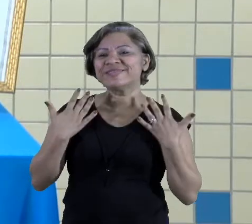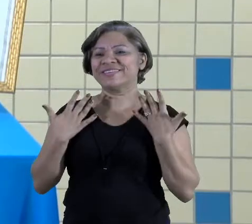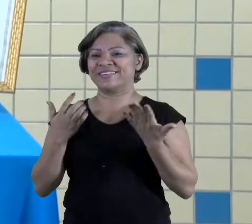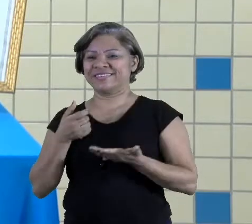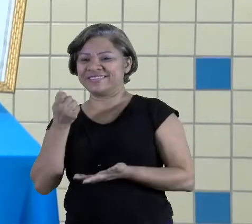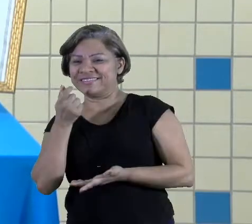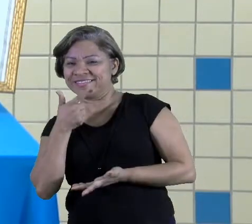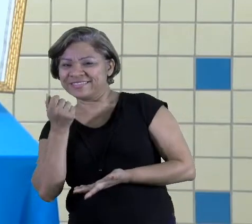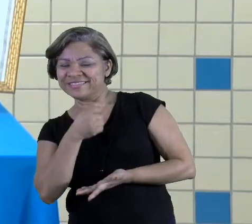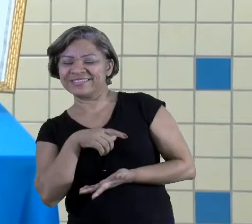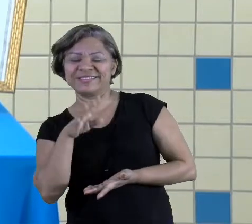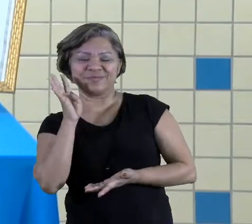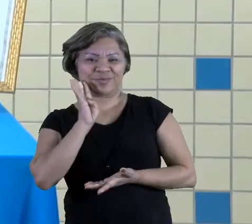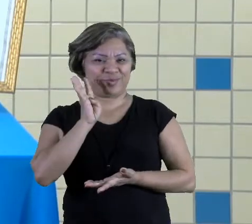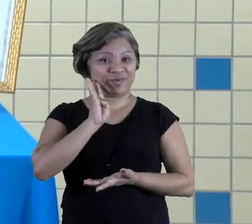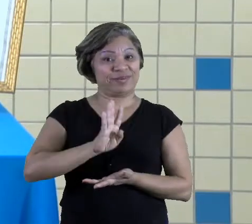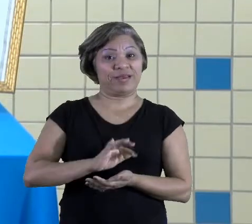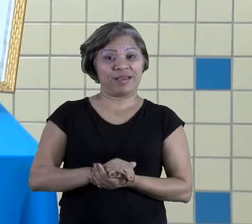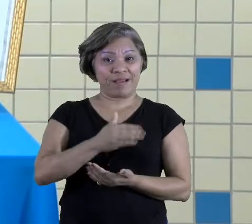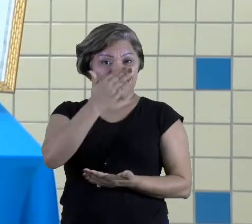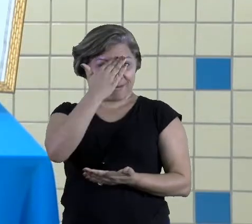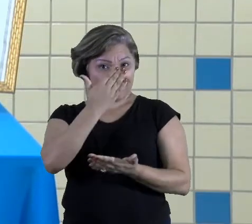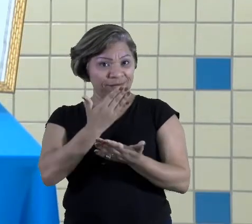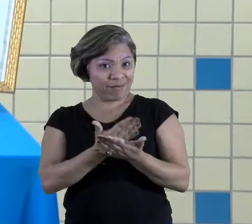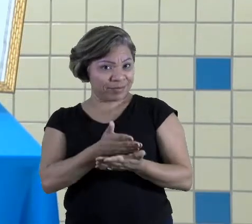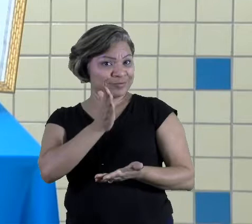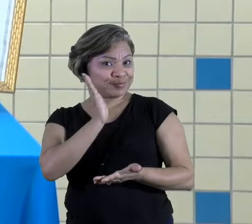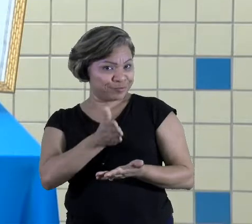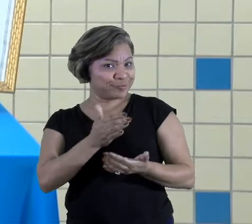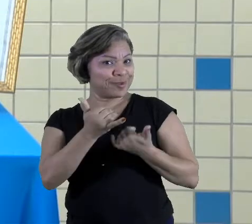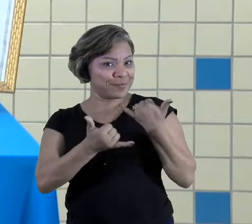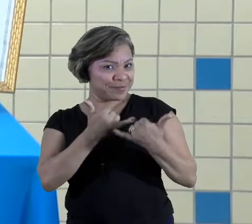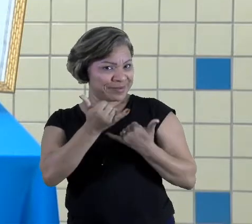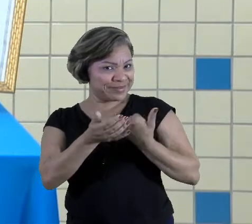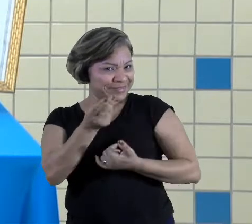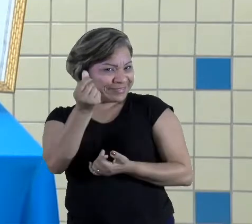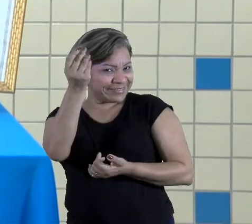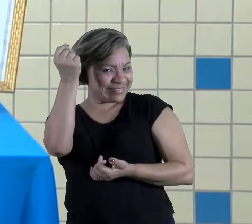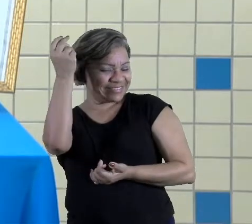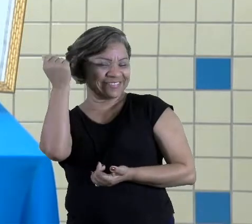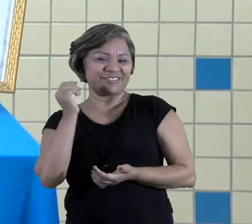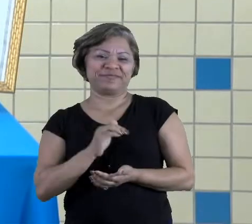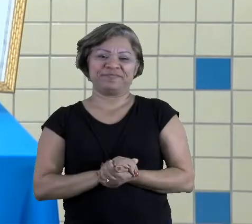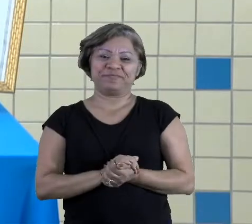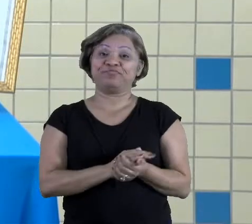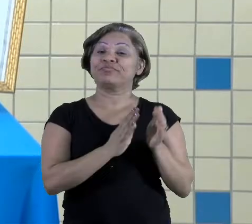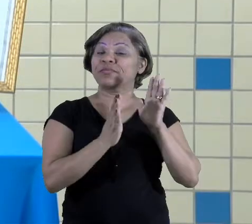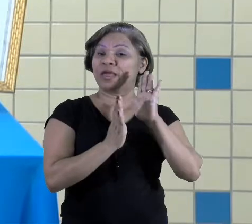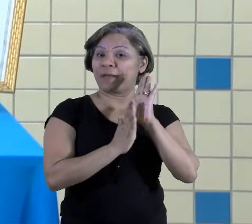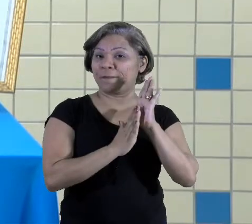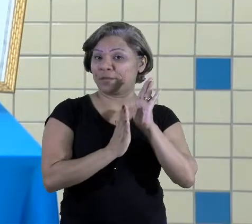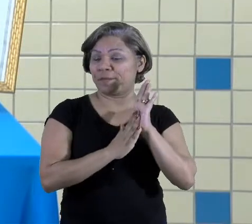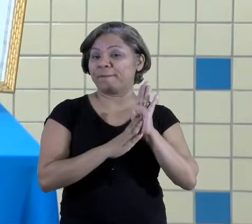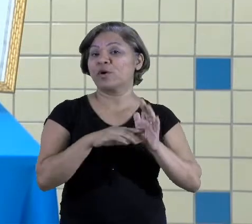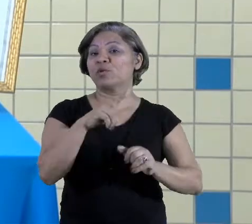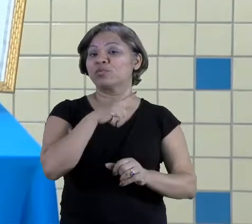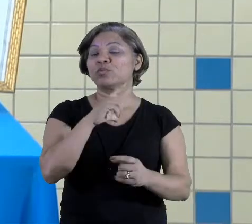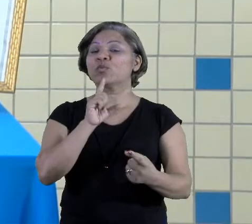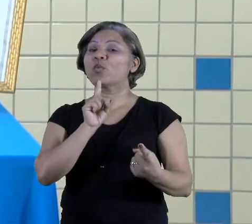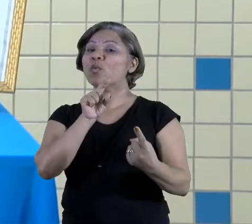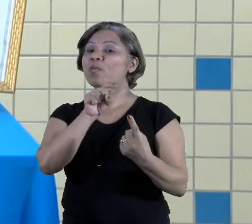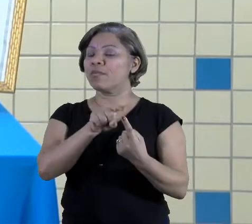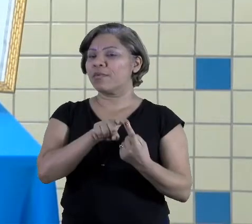muito legal, que eu acredito que todos nós já jogamos um dia, não é mesmo? Bom, essa proposta ela tem como objetivo